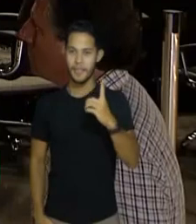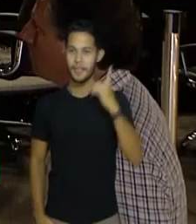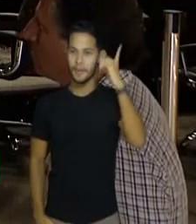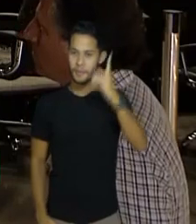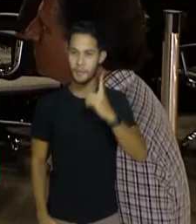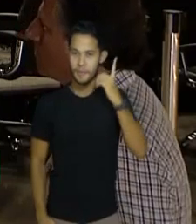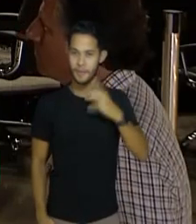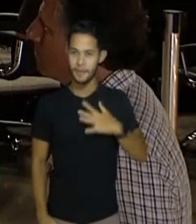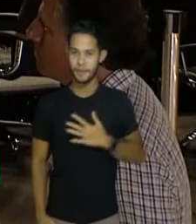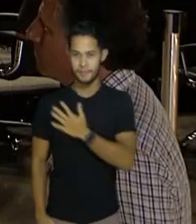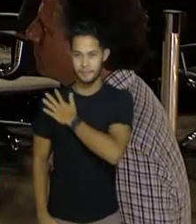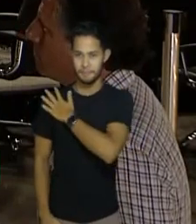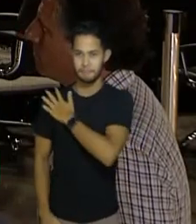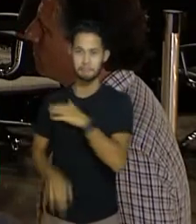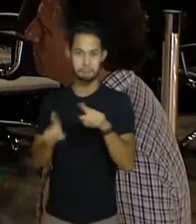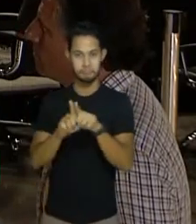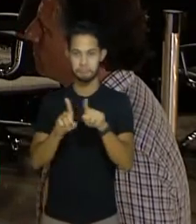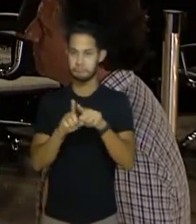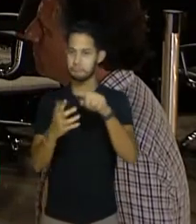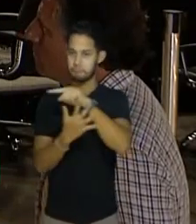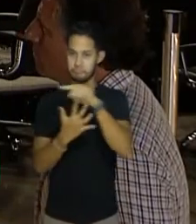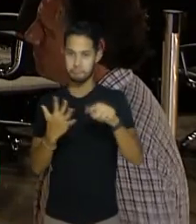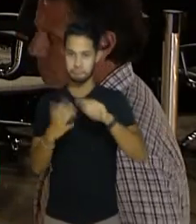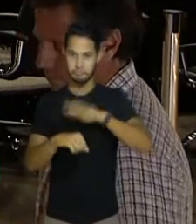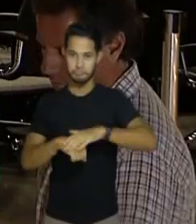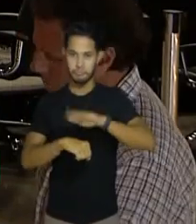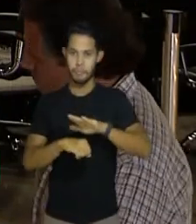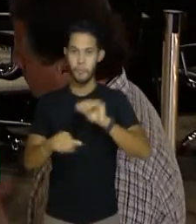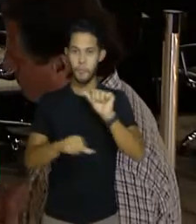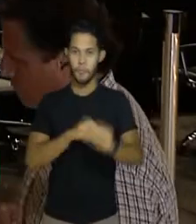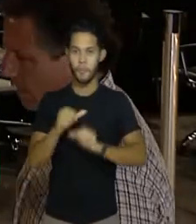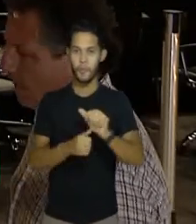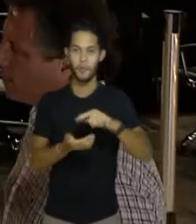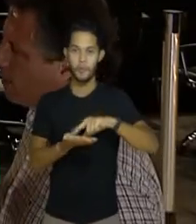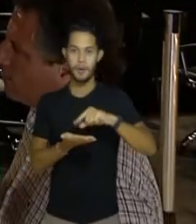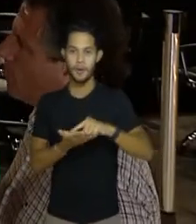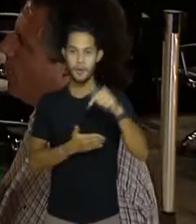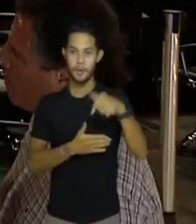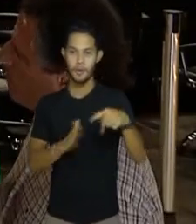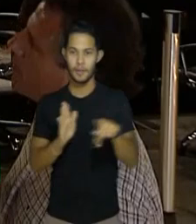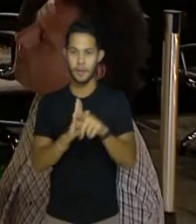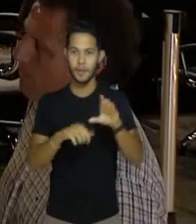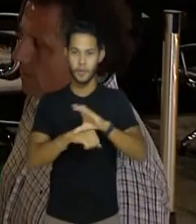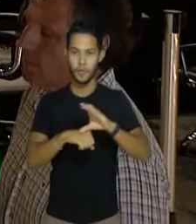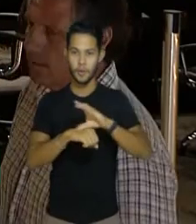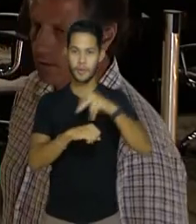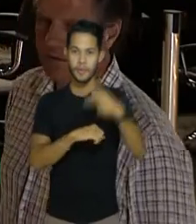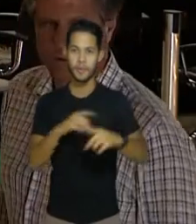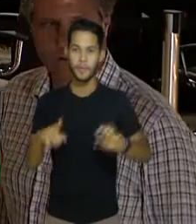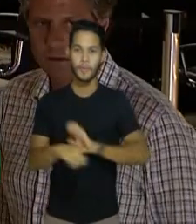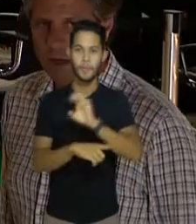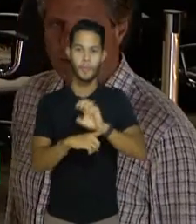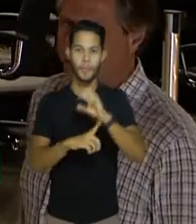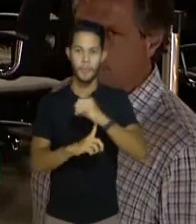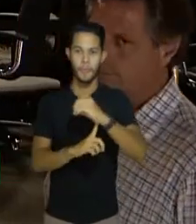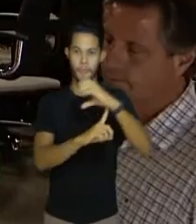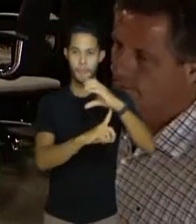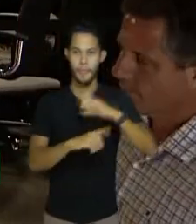Bernardes e outros, altera o artigo 137 da Constituição do Estado de Santa Catarina.